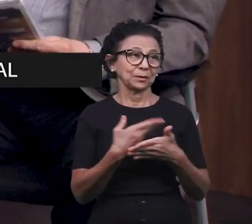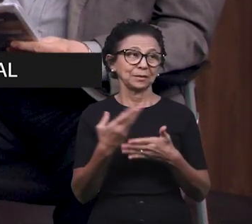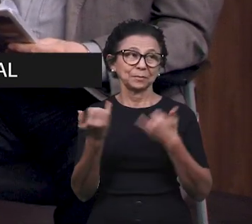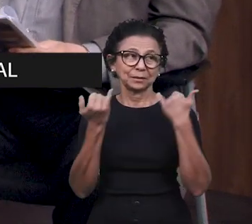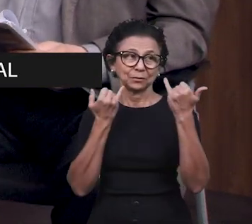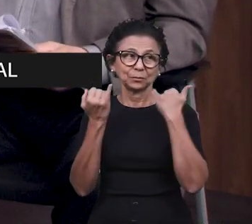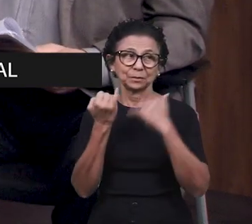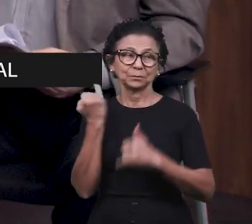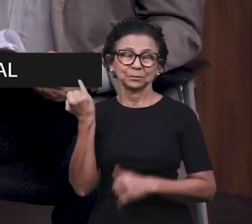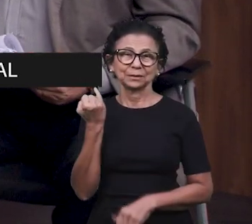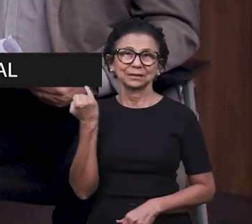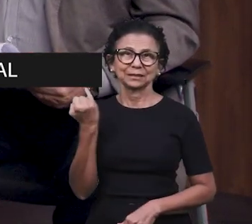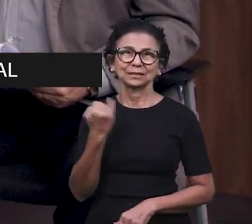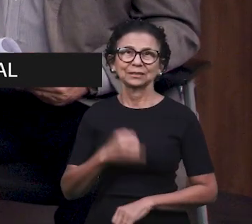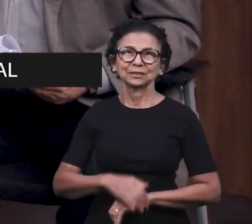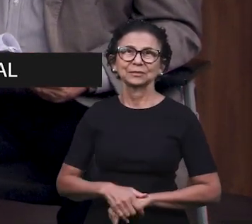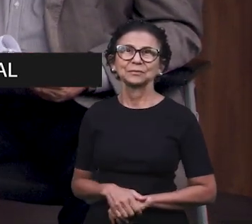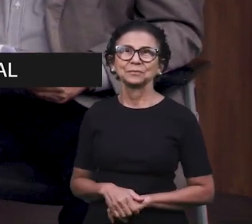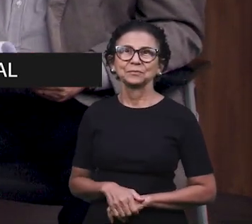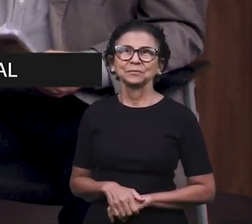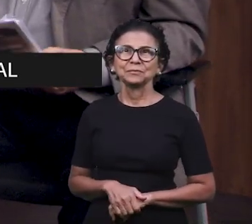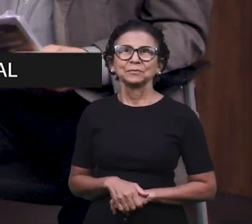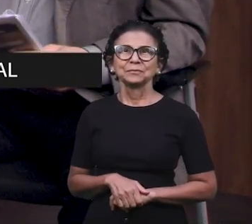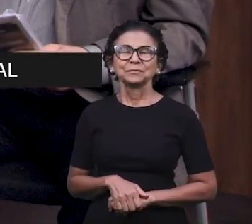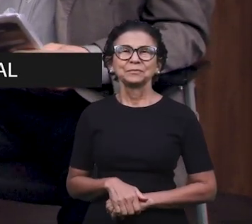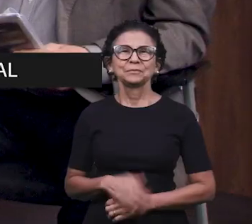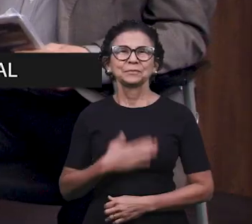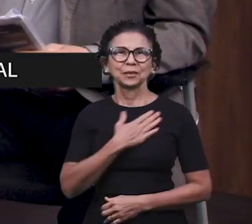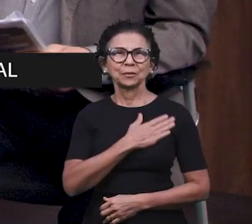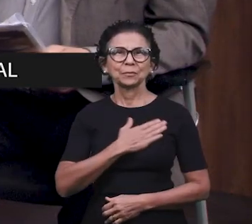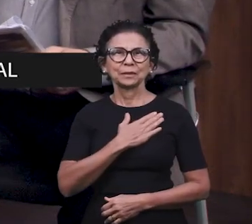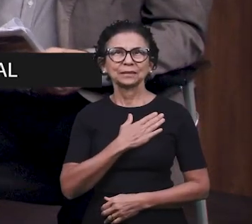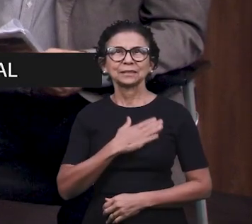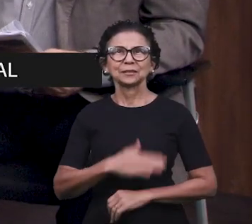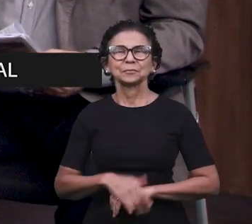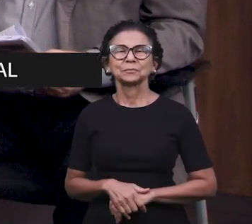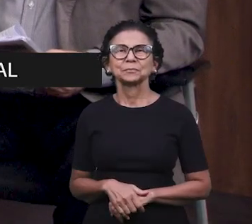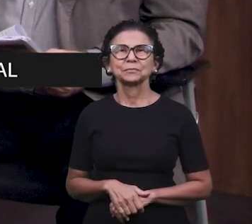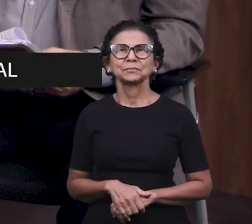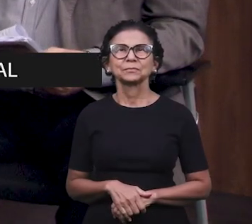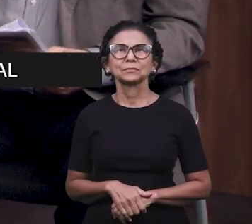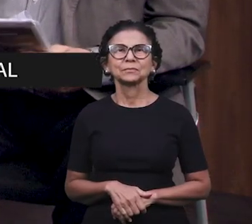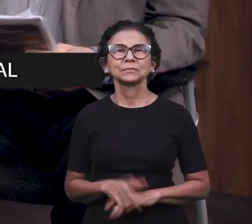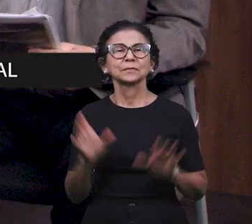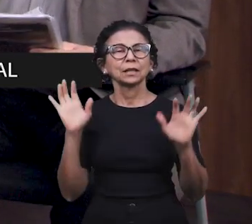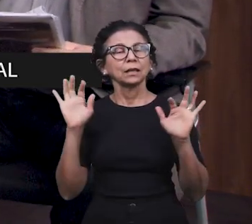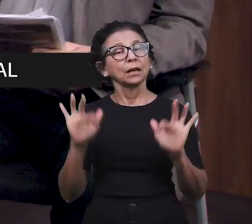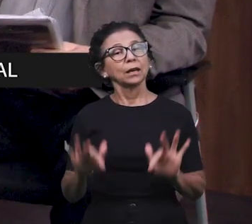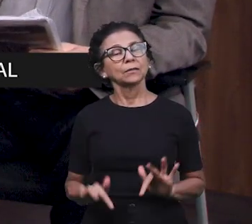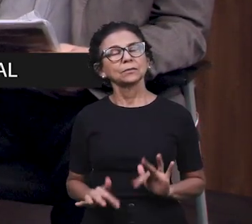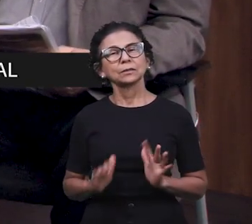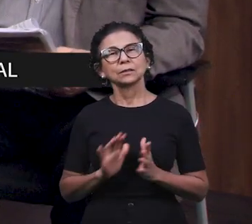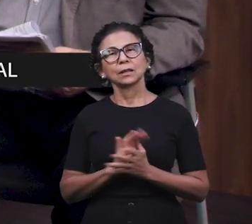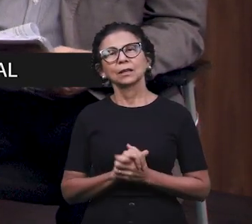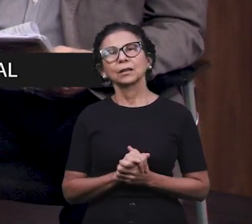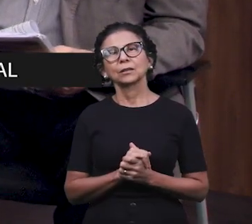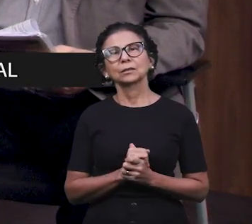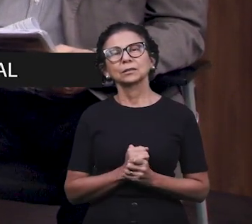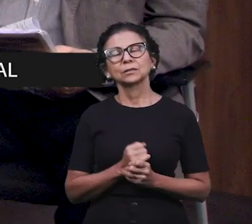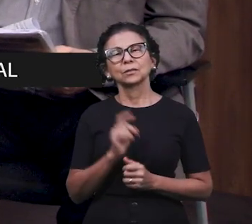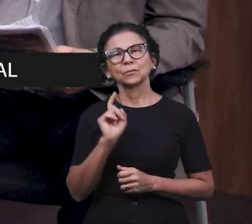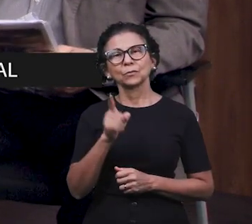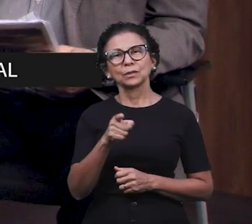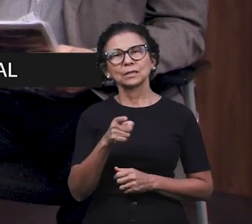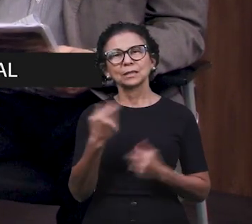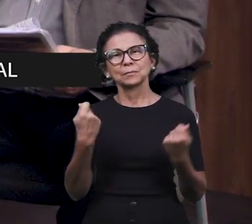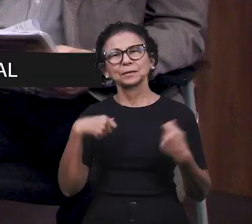né? Amém. Um prazer estar aqui, estamos à disposição. Bem, chegamos ao final de mais uma